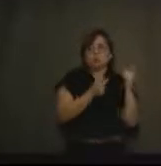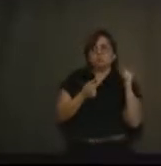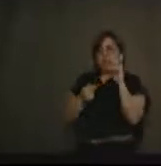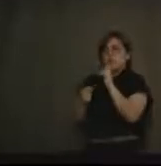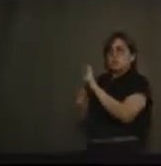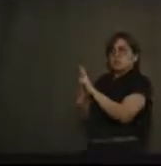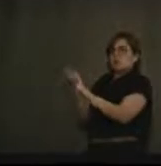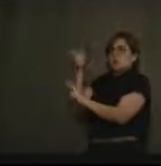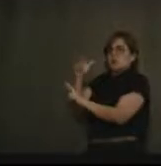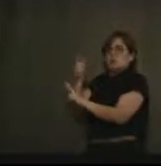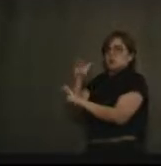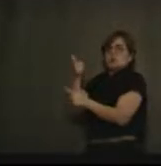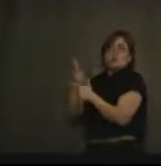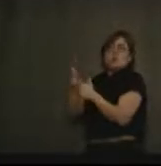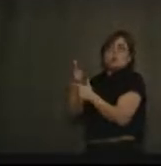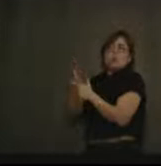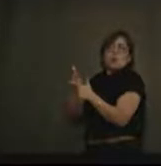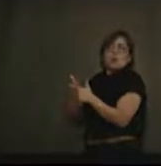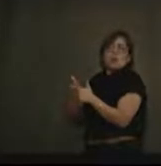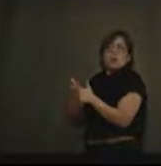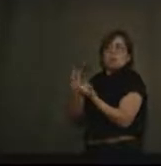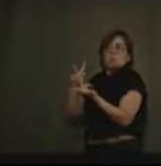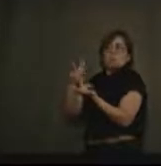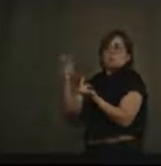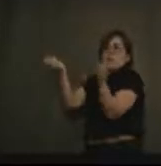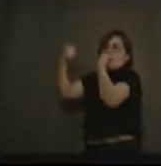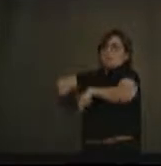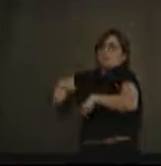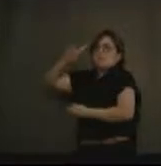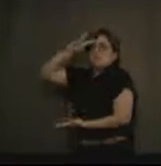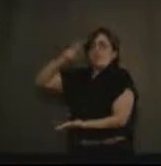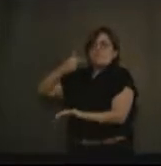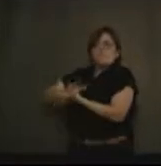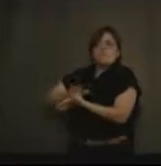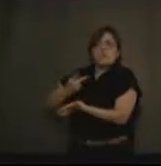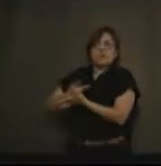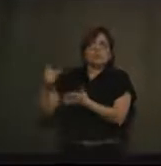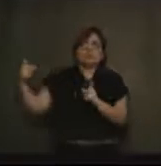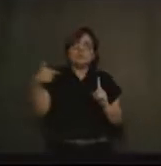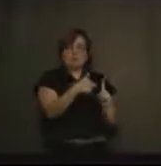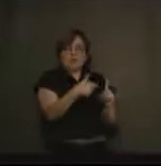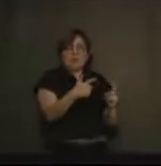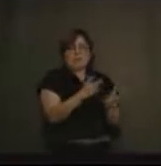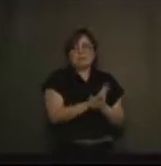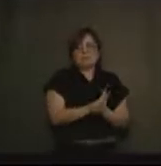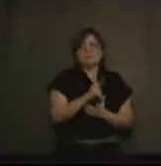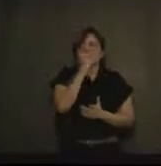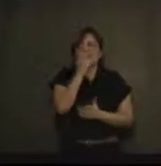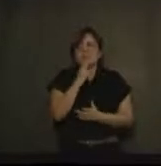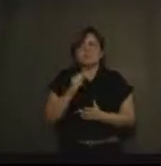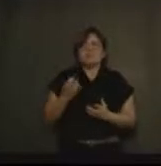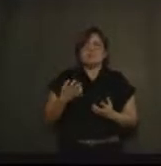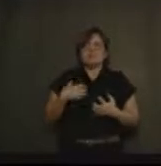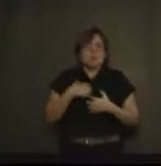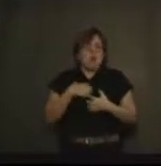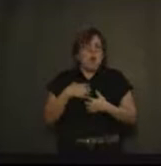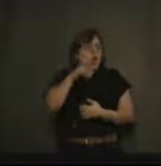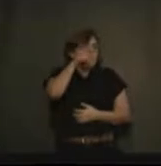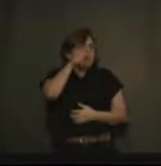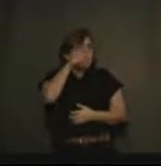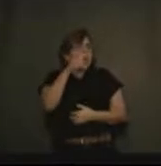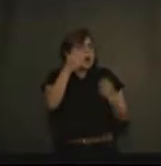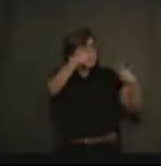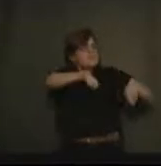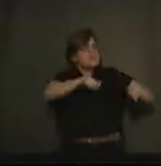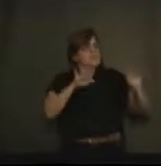tinha, porque ele não tinha precisado dessa hipótese. E isso é tomado em geral como uma coisa arrogante, eu não precisei de Deus. Não é